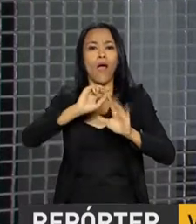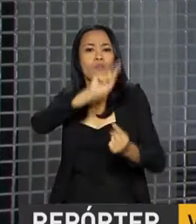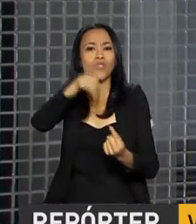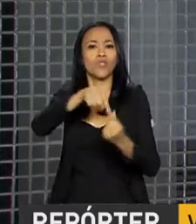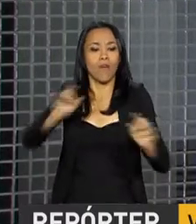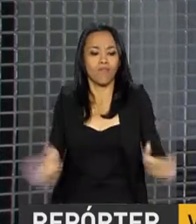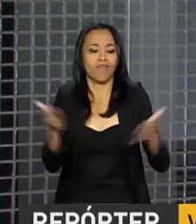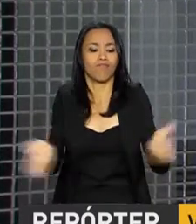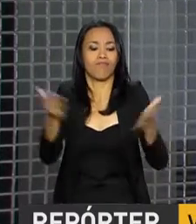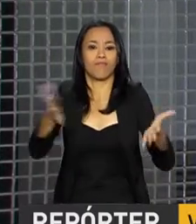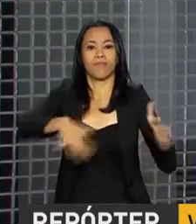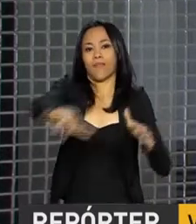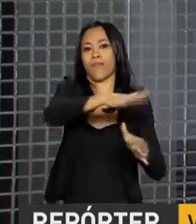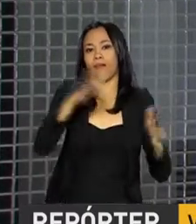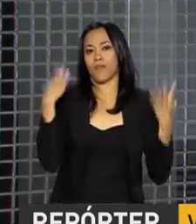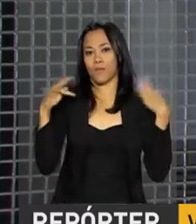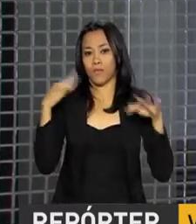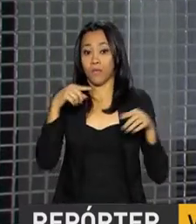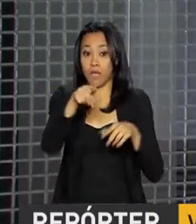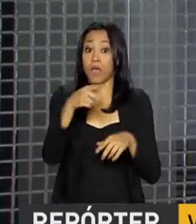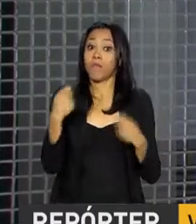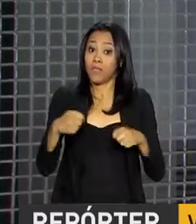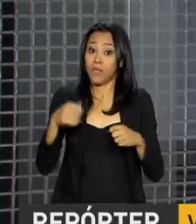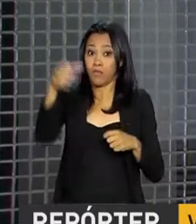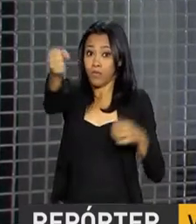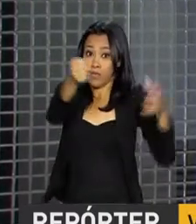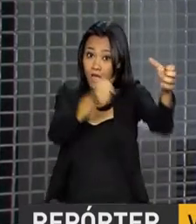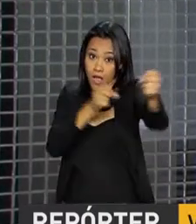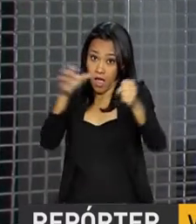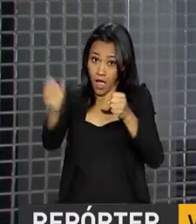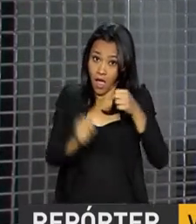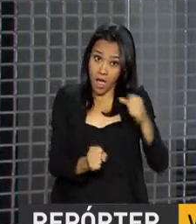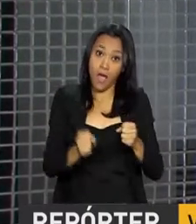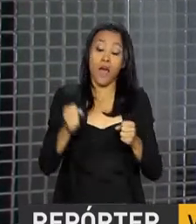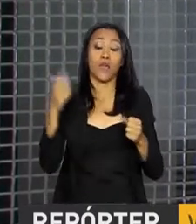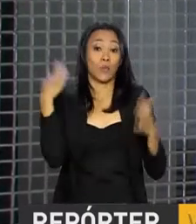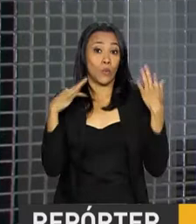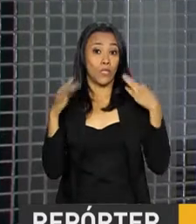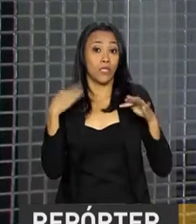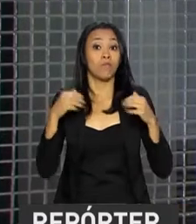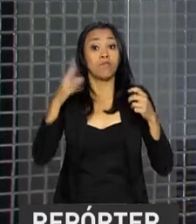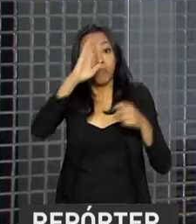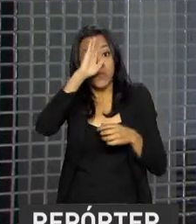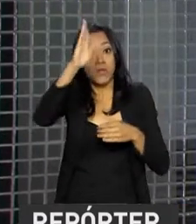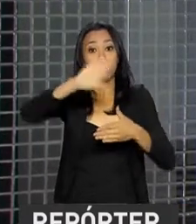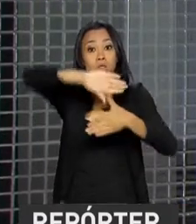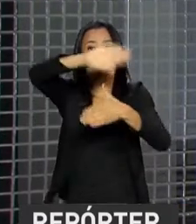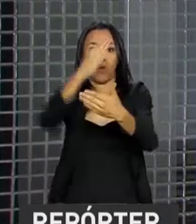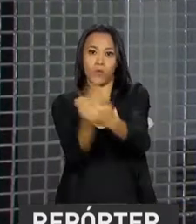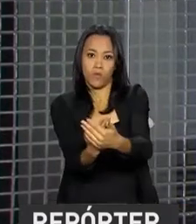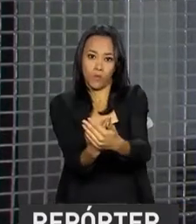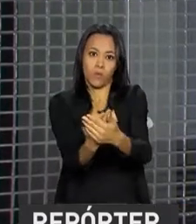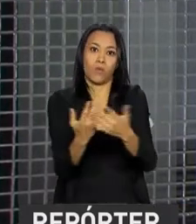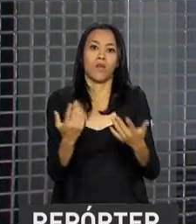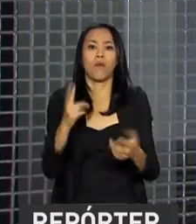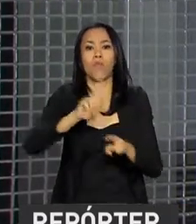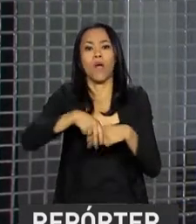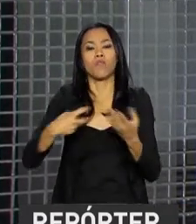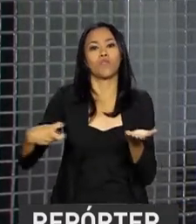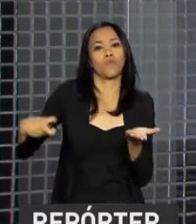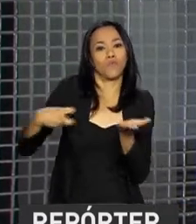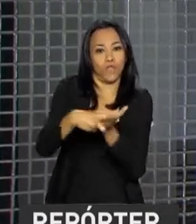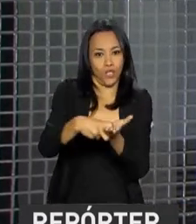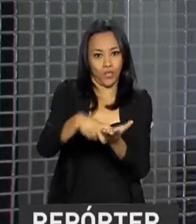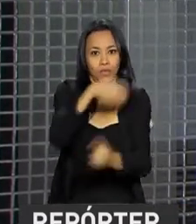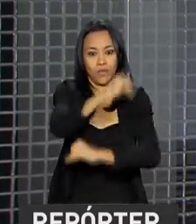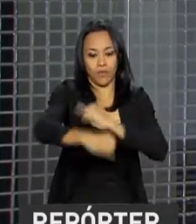buscar turistas, principalmente aqui na região do Mercosul, o que vai aumentar ainda por conta dos vistos eletrônicos que